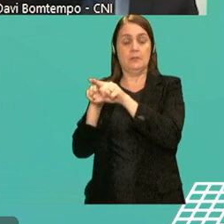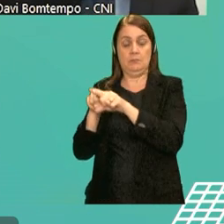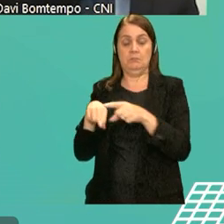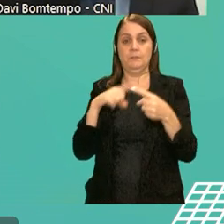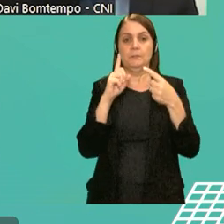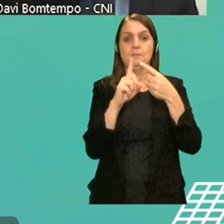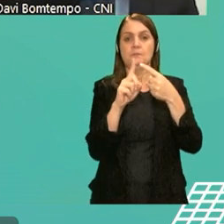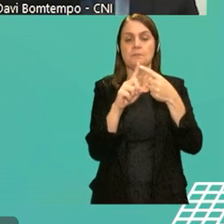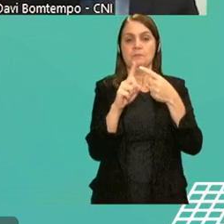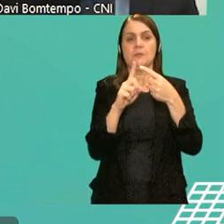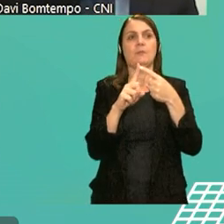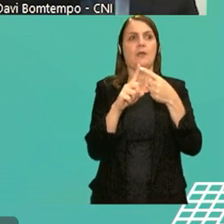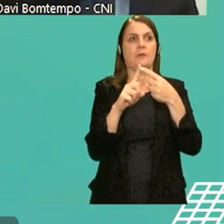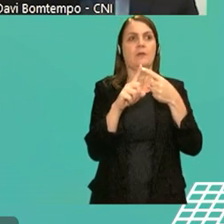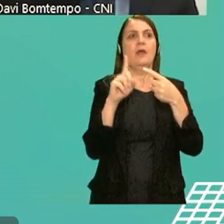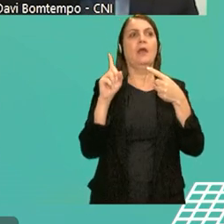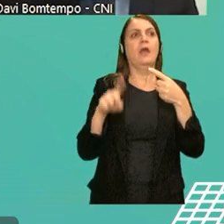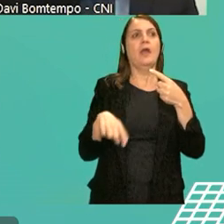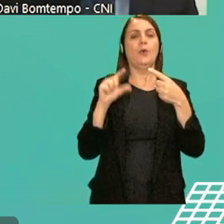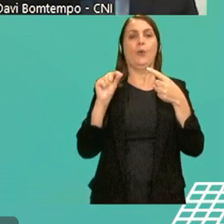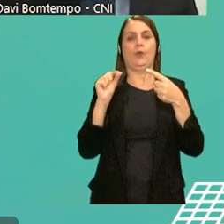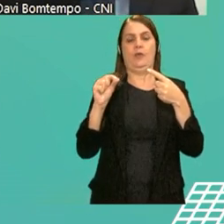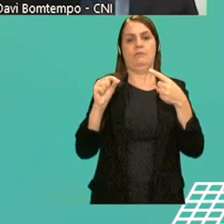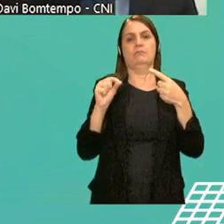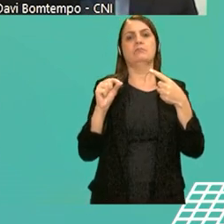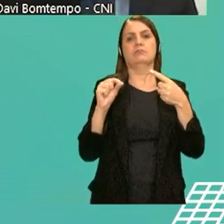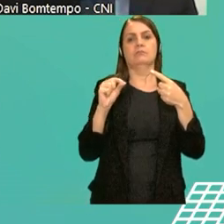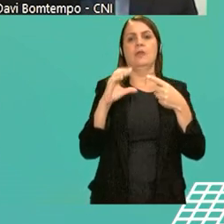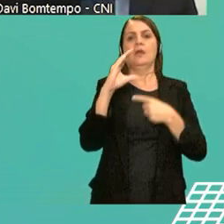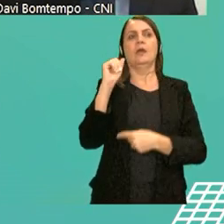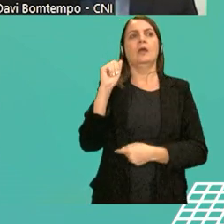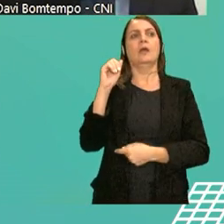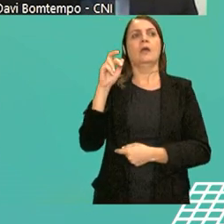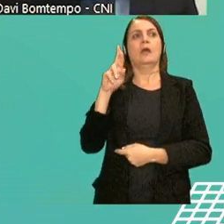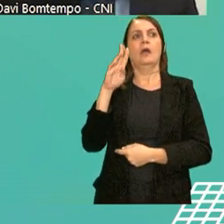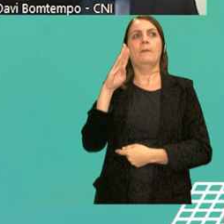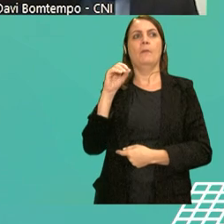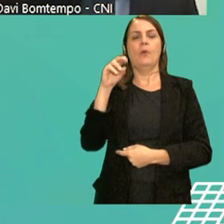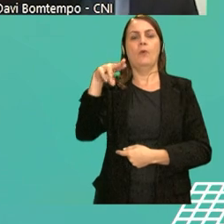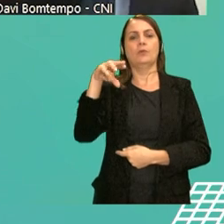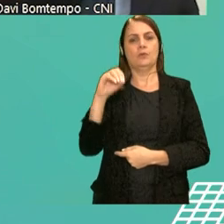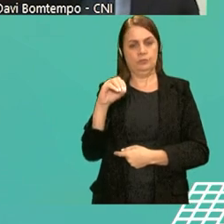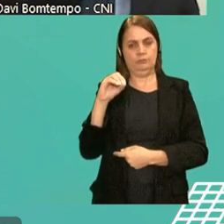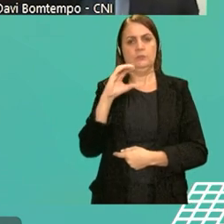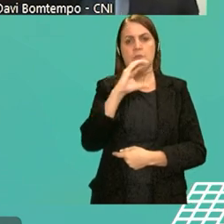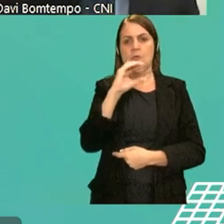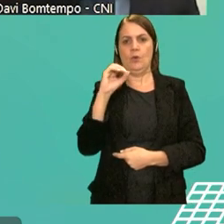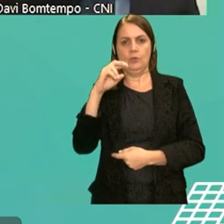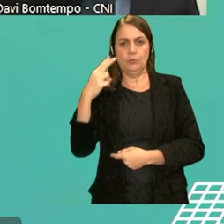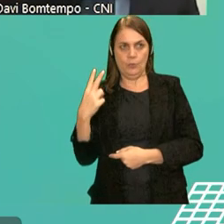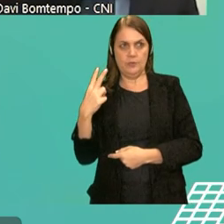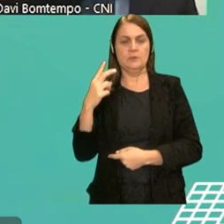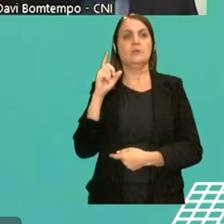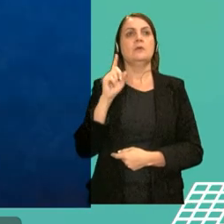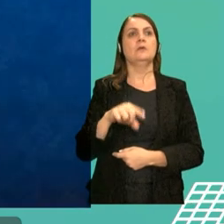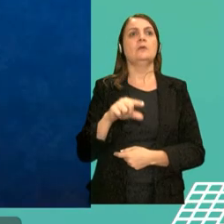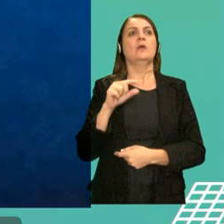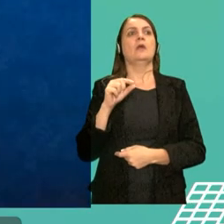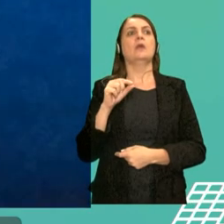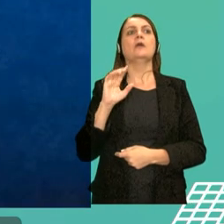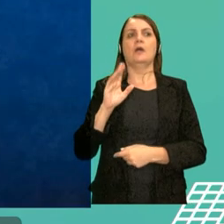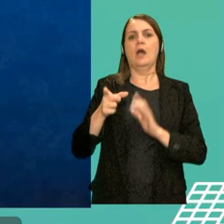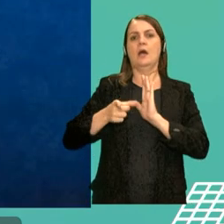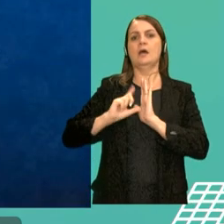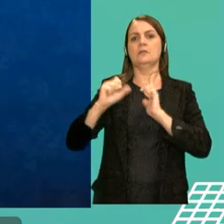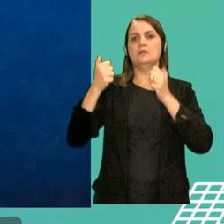seria a questão do carbono, traduzido no mercado de carbono. Coloquei aqui anteriormente o que a gente